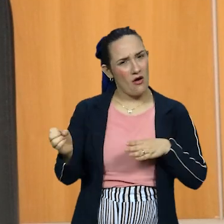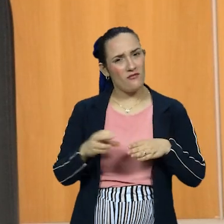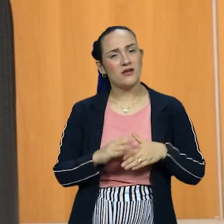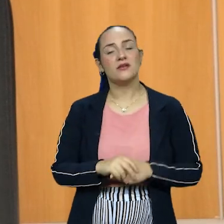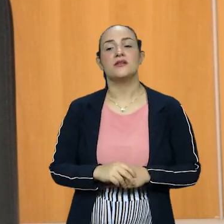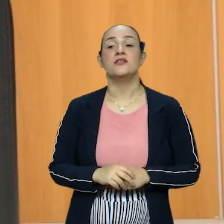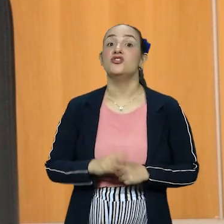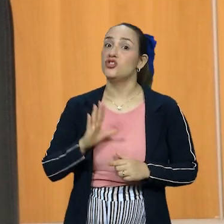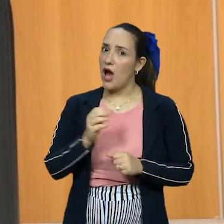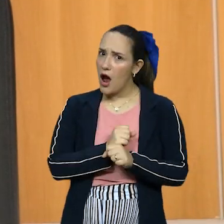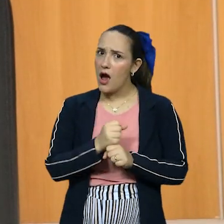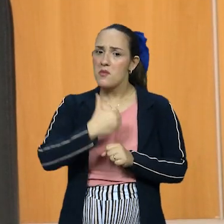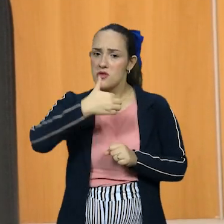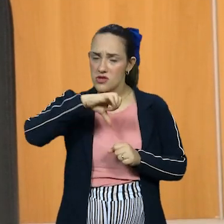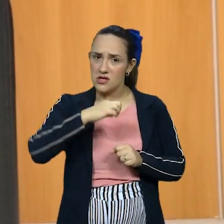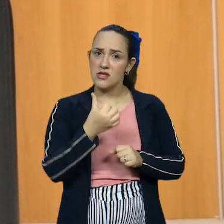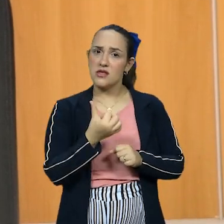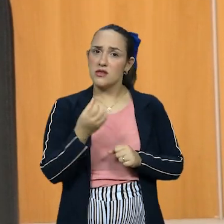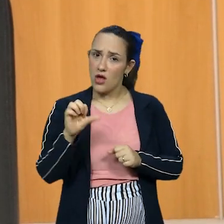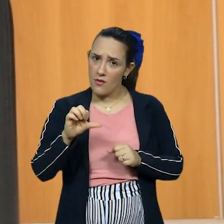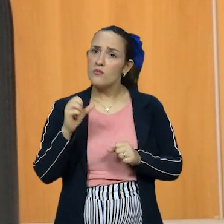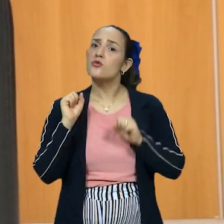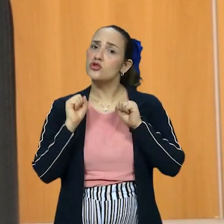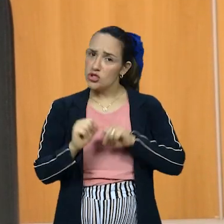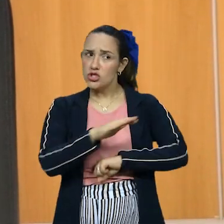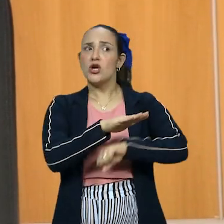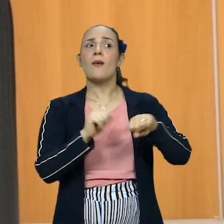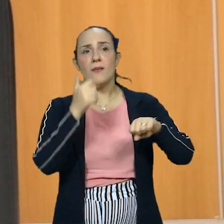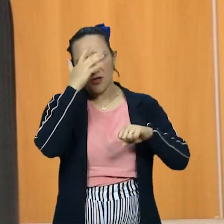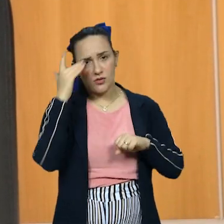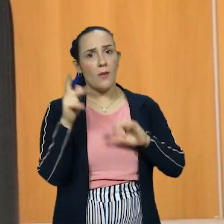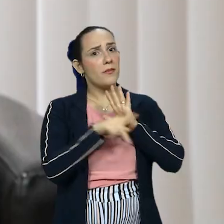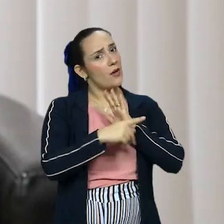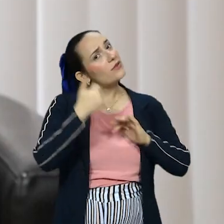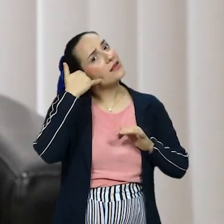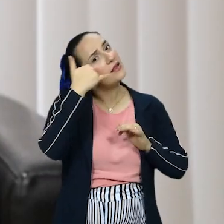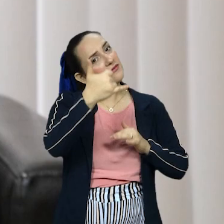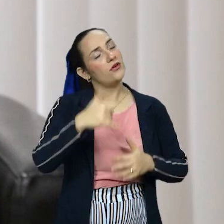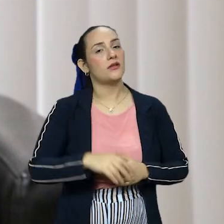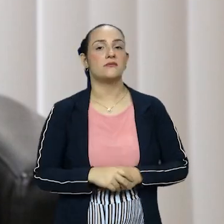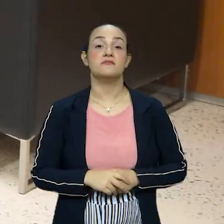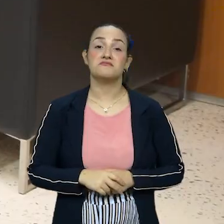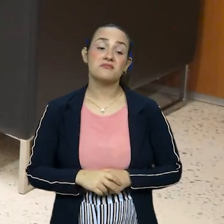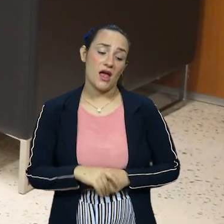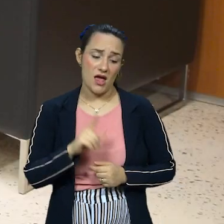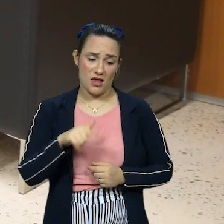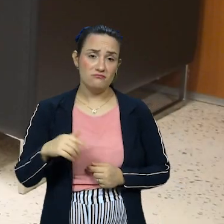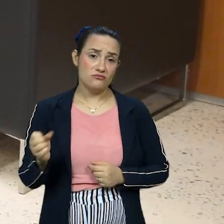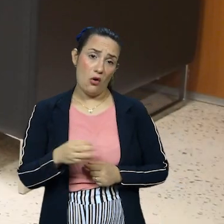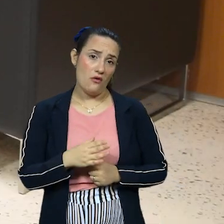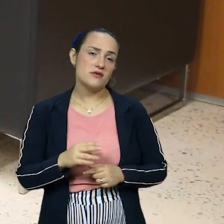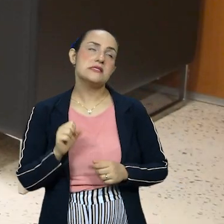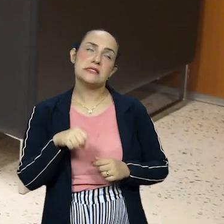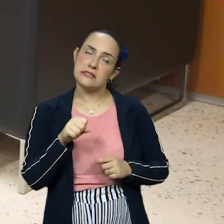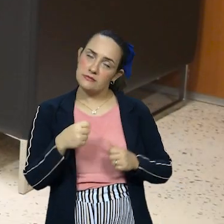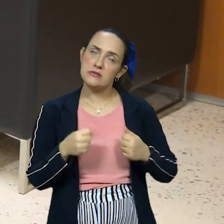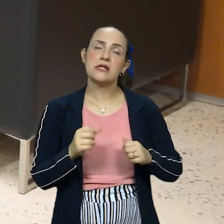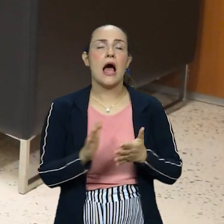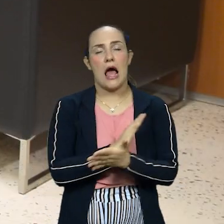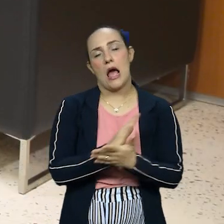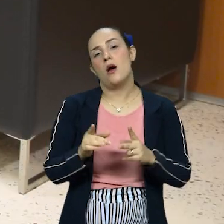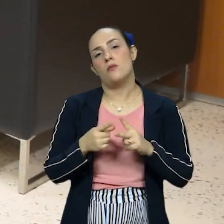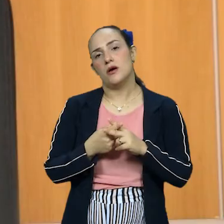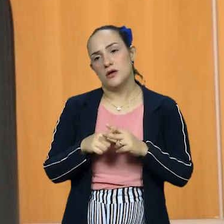época, inclusive permitindo, desde 69, a intimação por telefone. Então, é um código que se mantém atual. Claro que